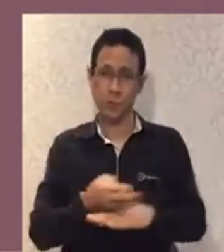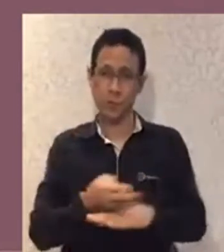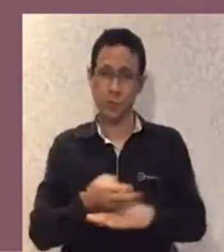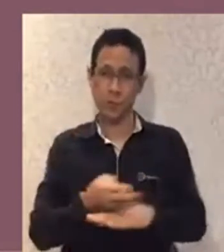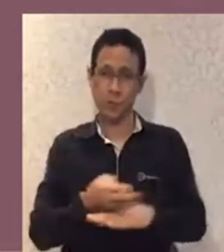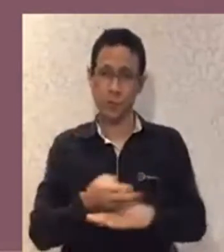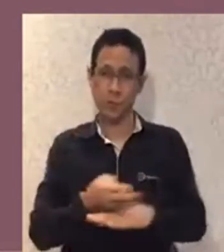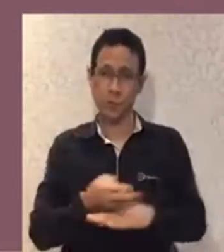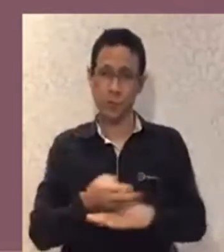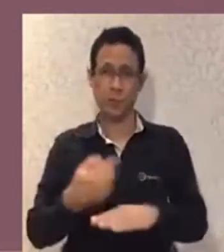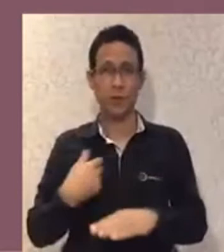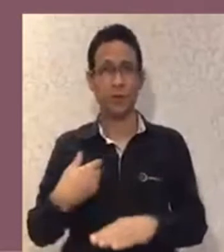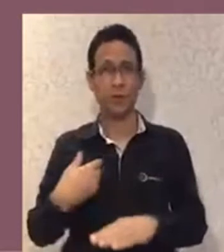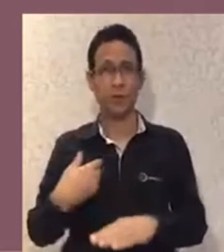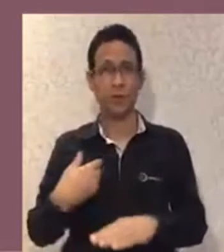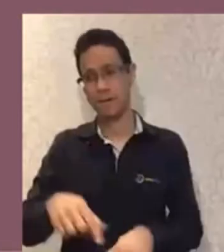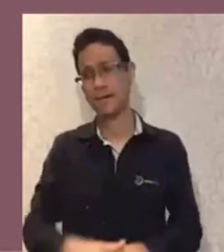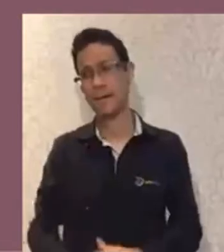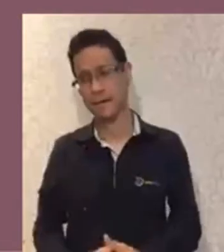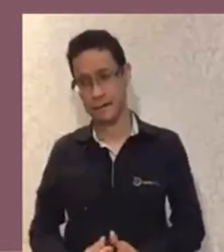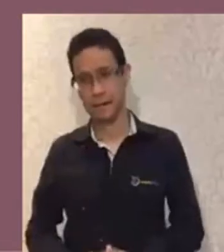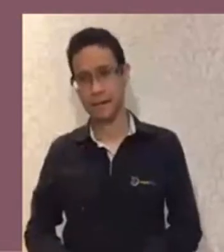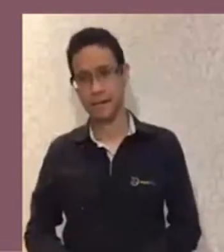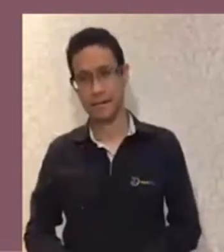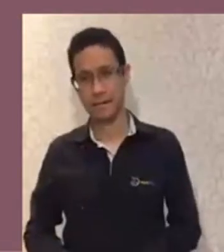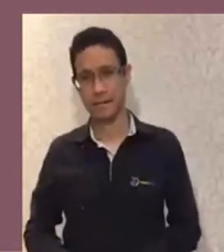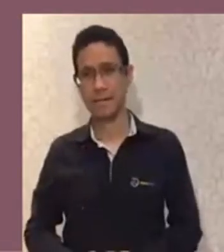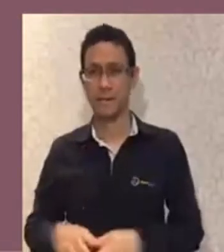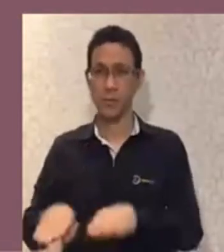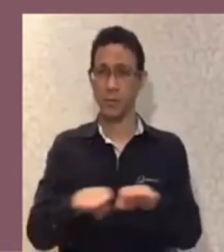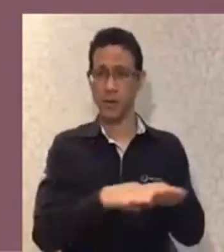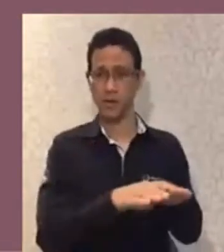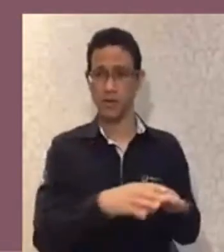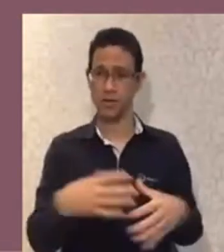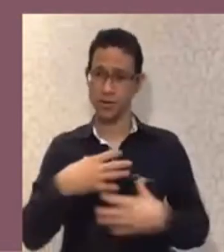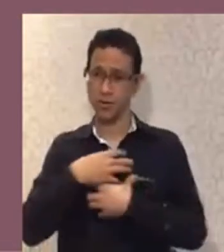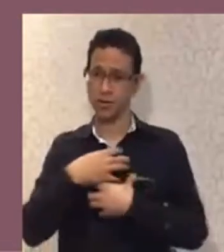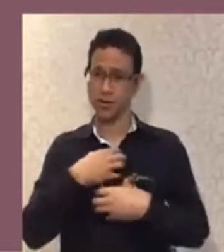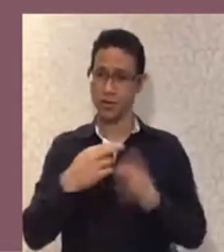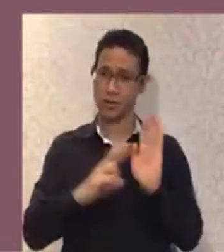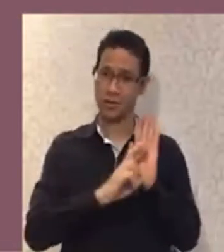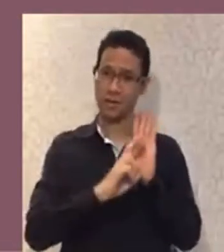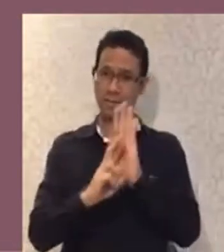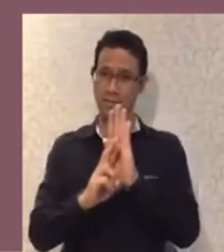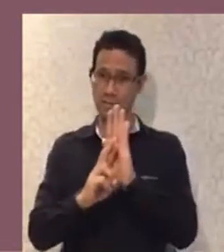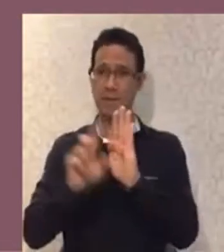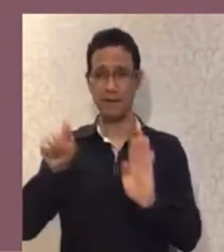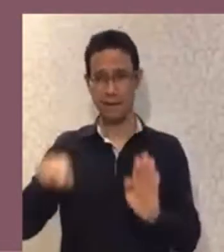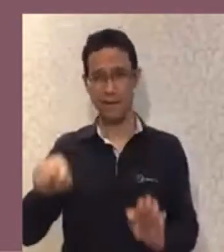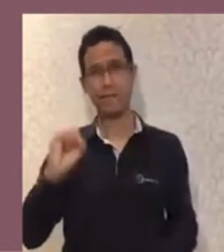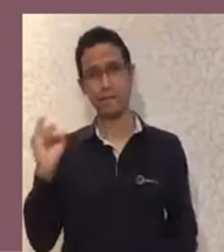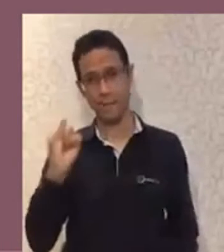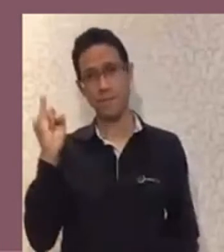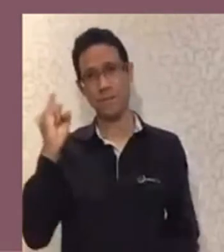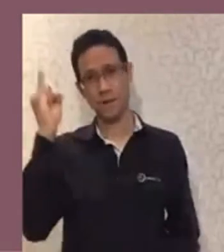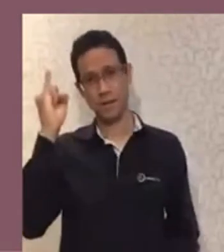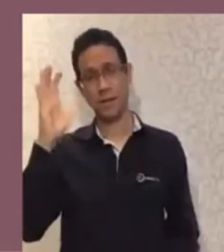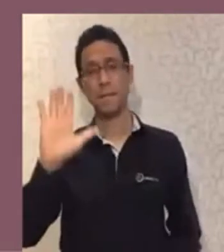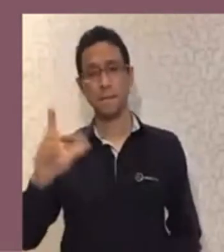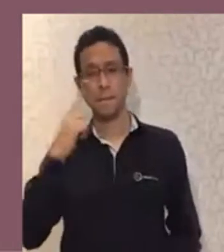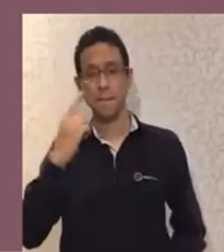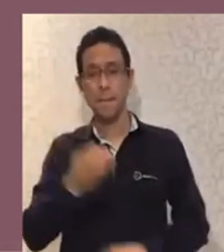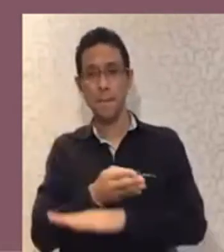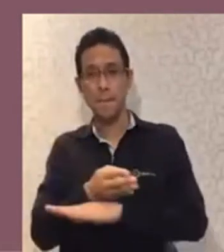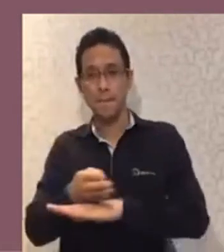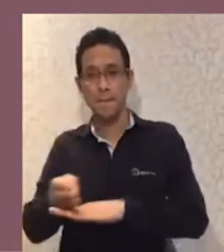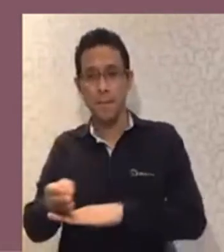é para os negros se sentirem representados apenas, que é muito importante, mas para os brancos pararem de se sentir centro do